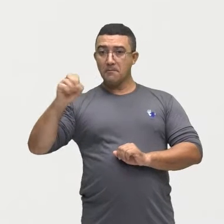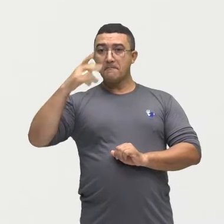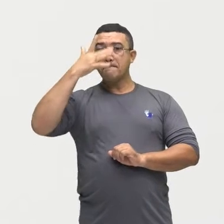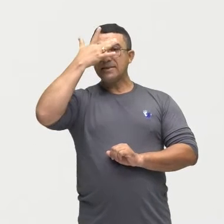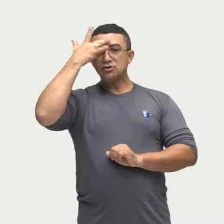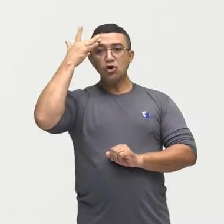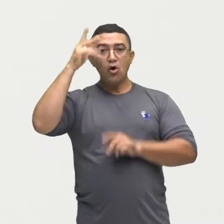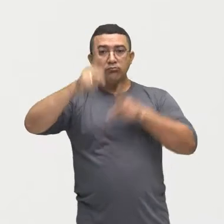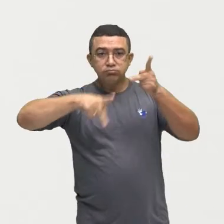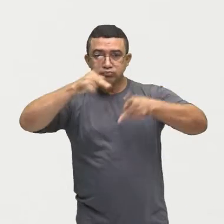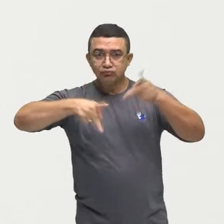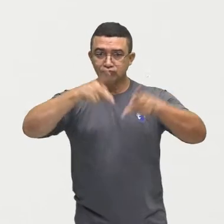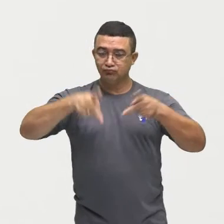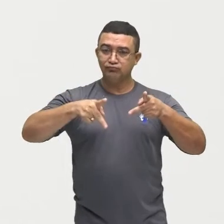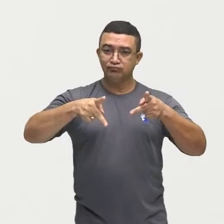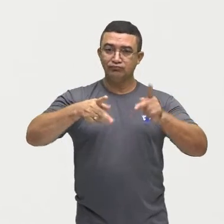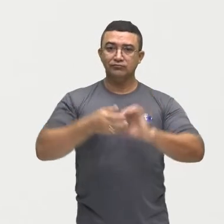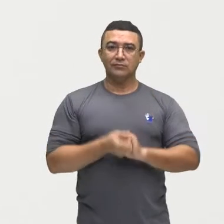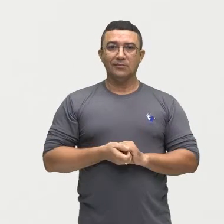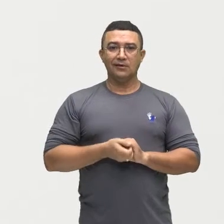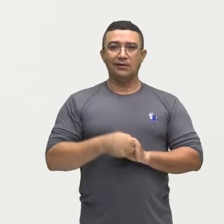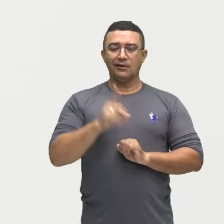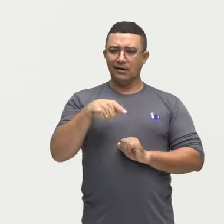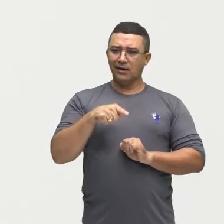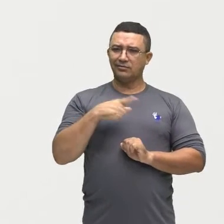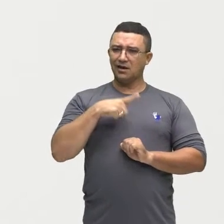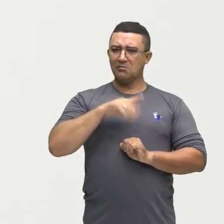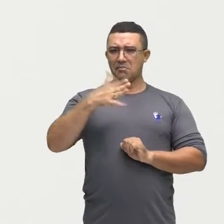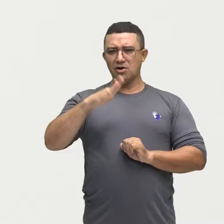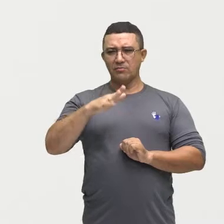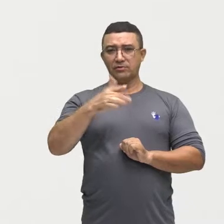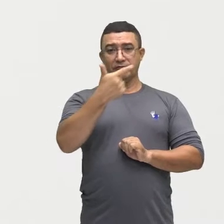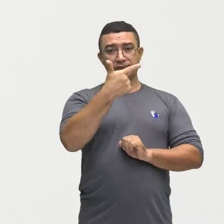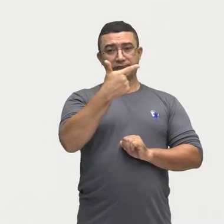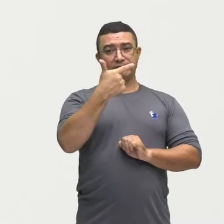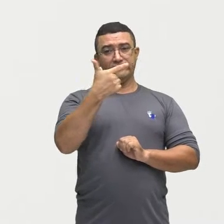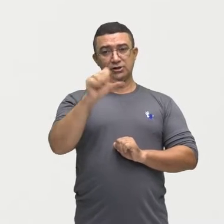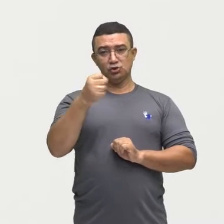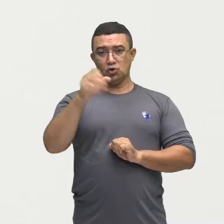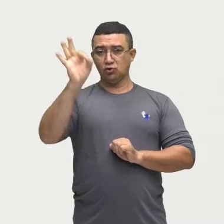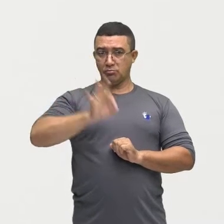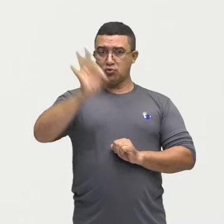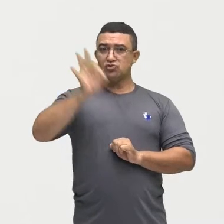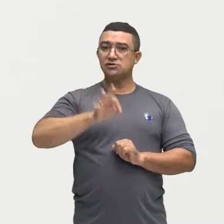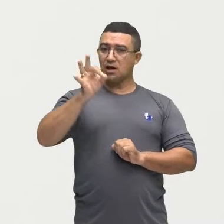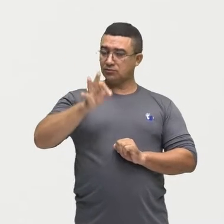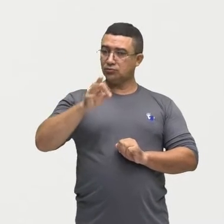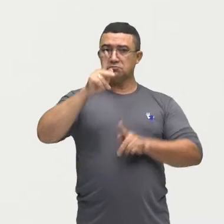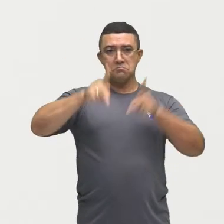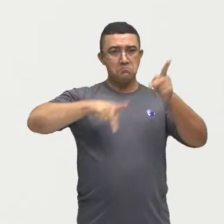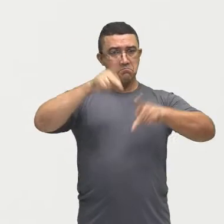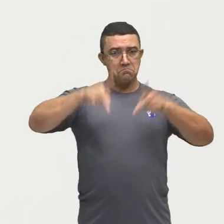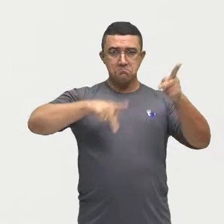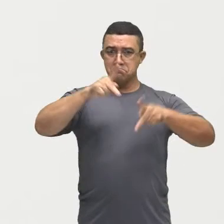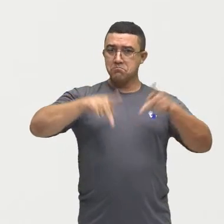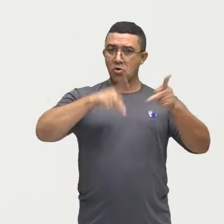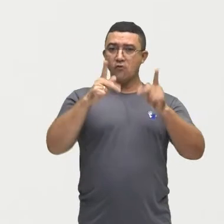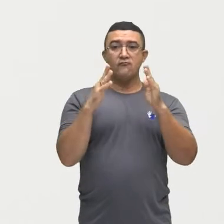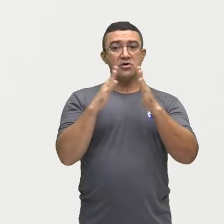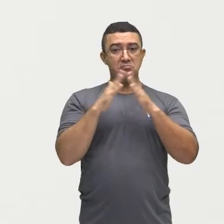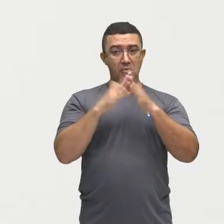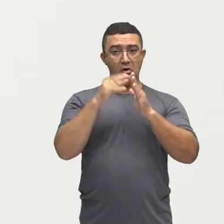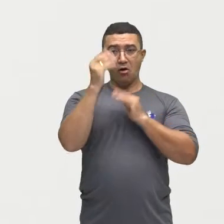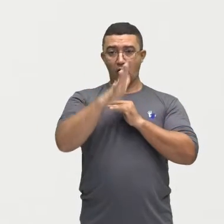53.081.950.000 habitantes, né? Representando, olha, aproximadamente 28% da